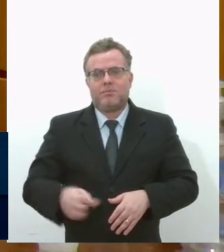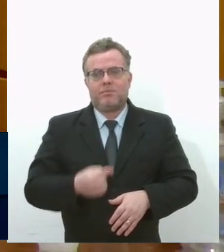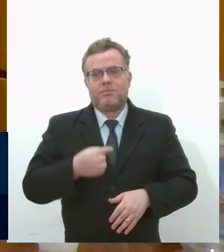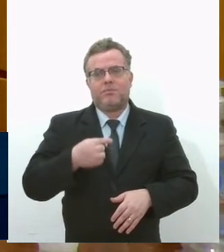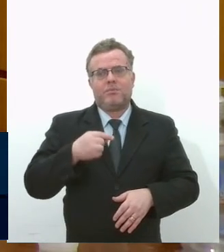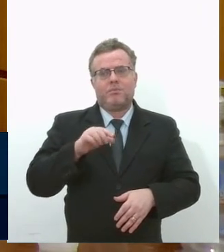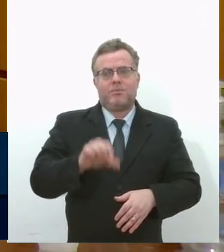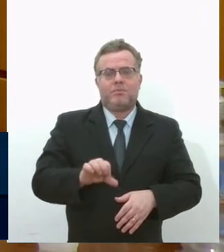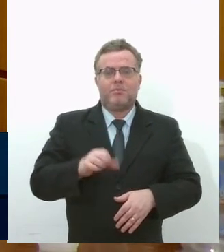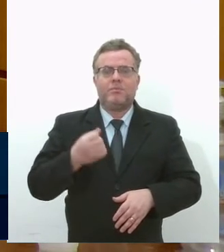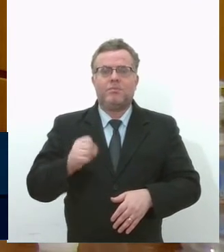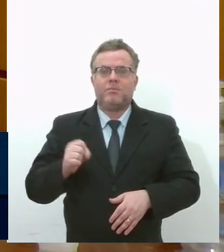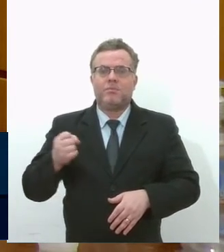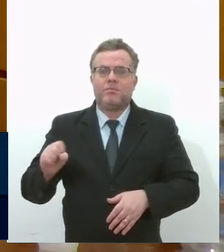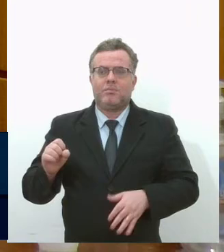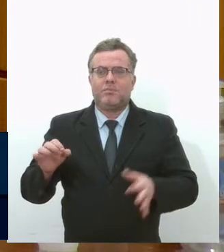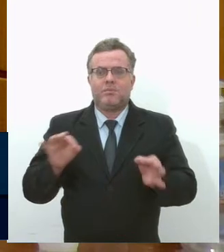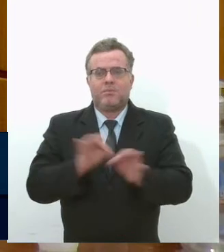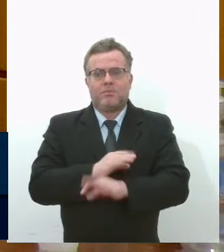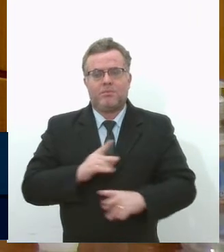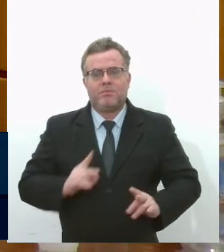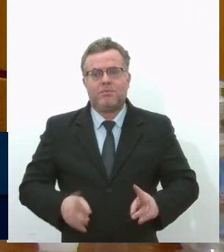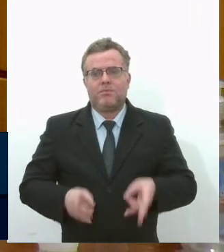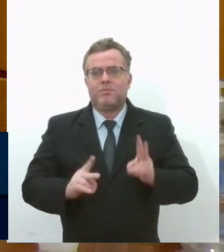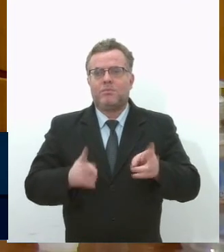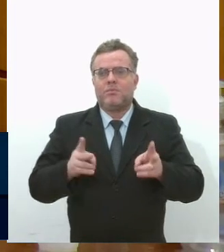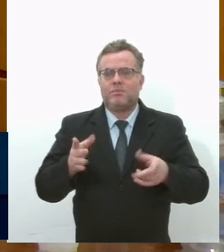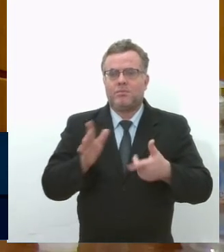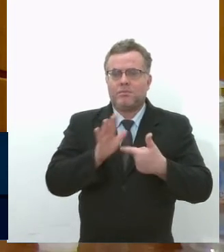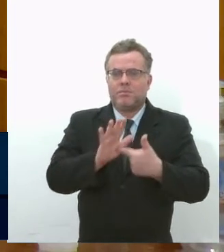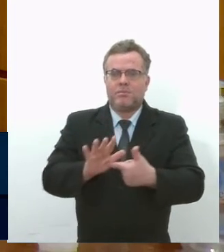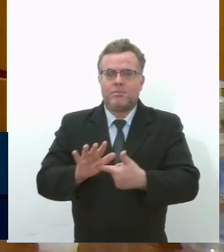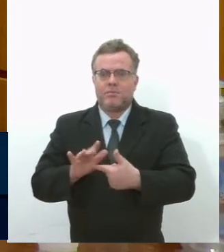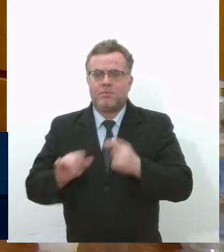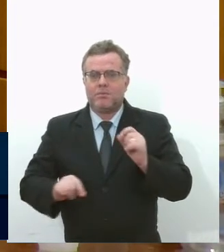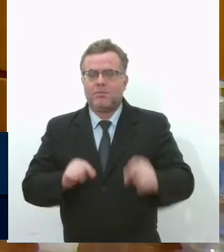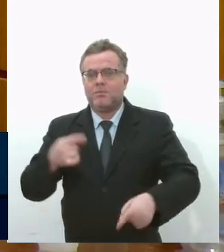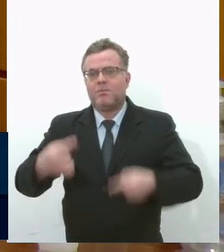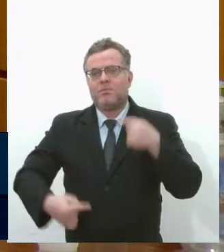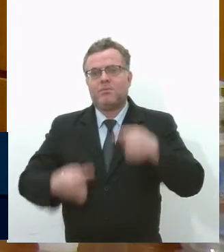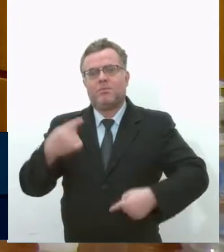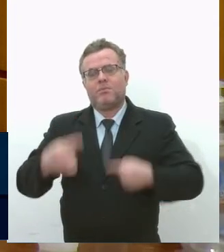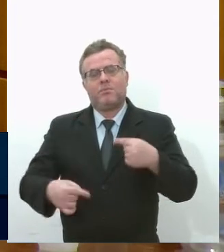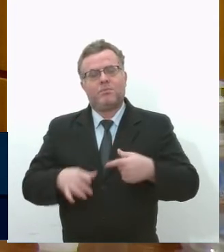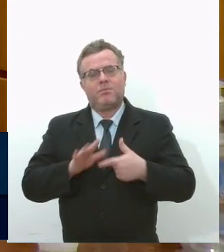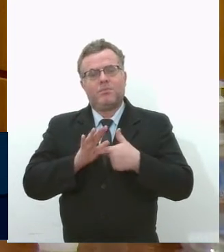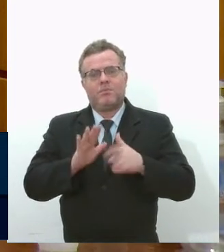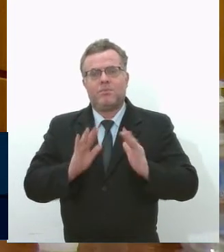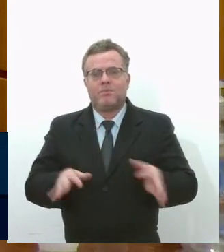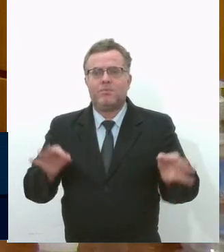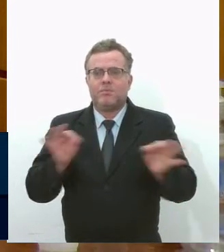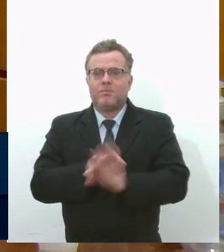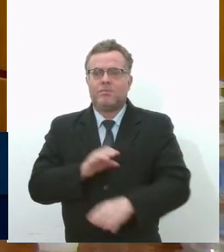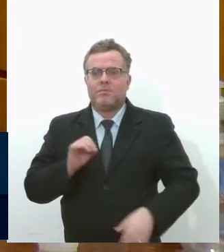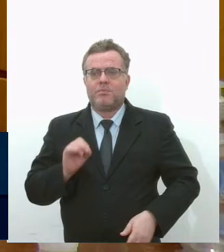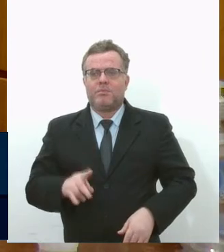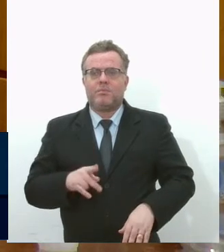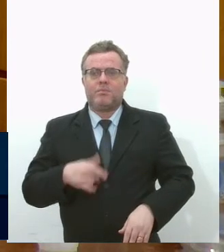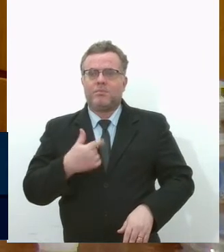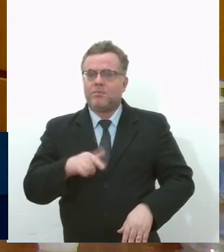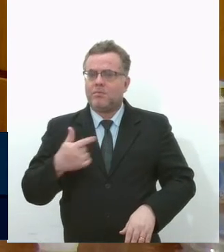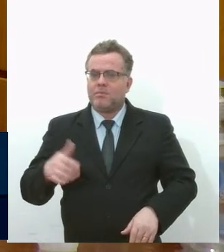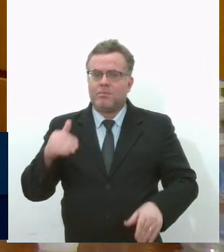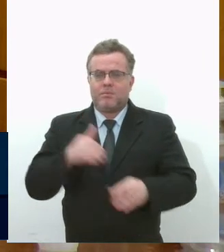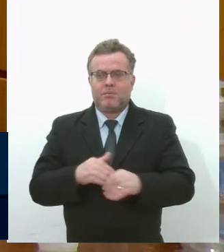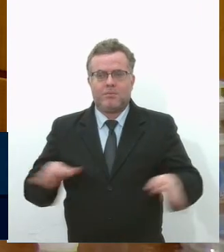13.988. Sempre que há empate, quando há discussão nos conselhos de contribuinte, não há voto de